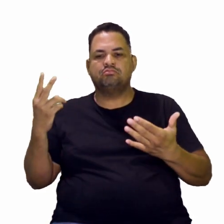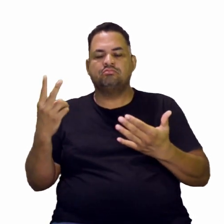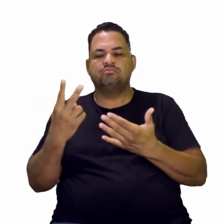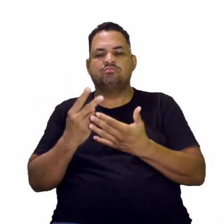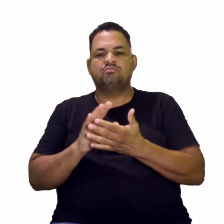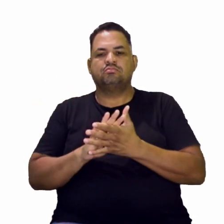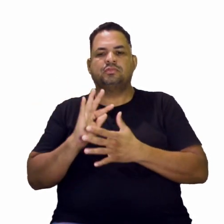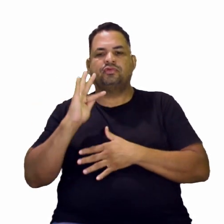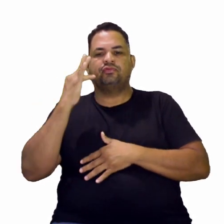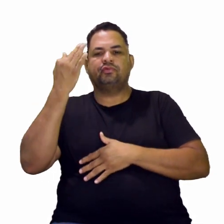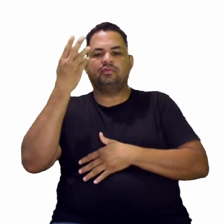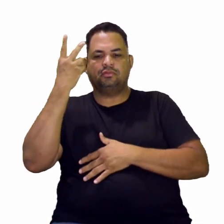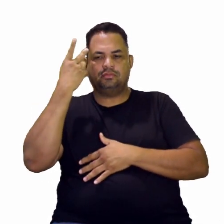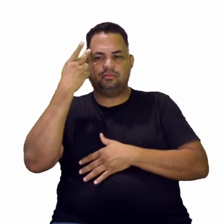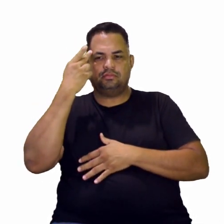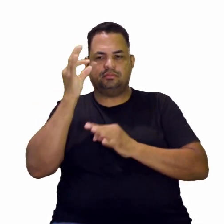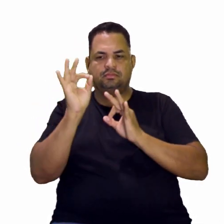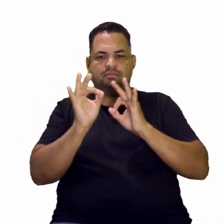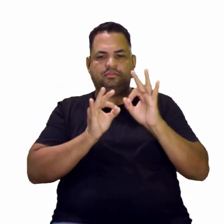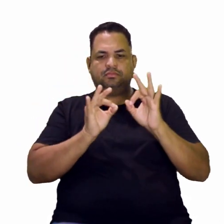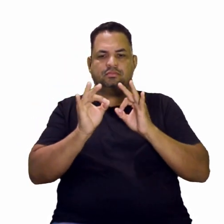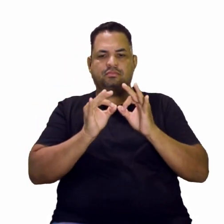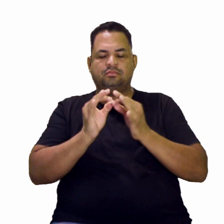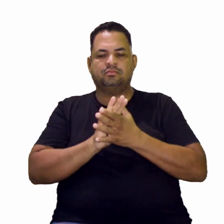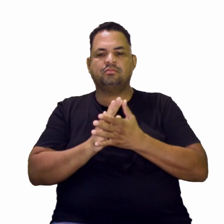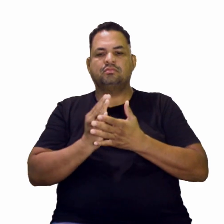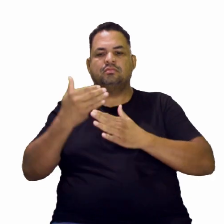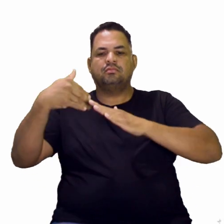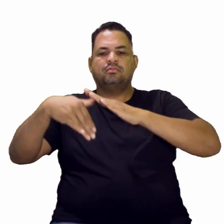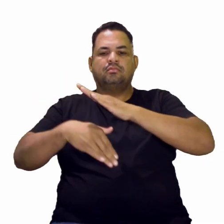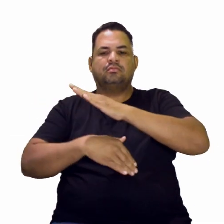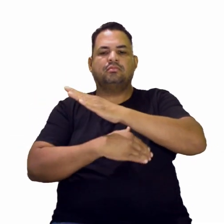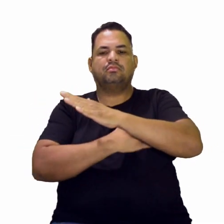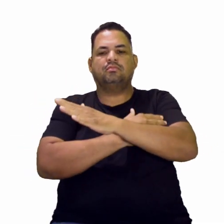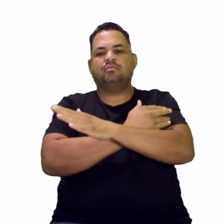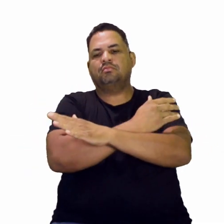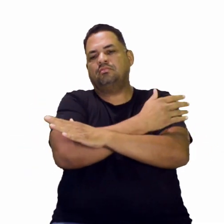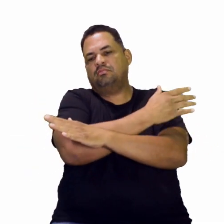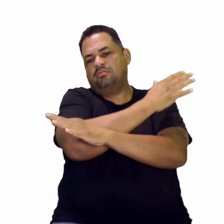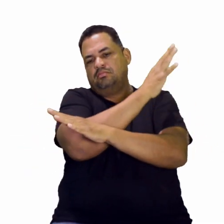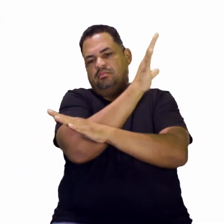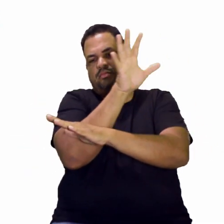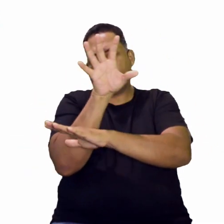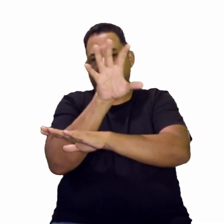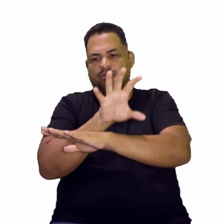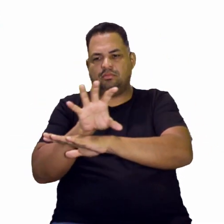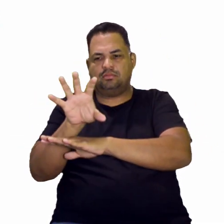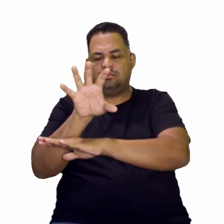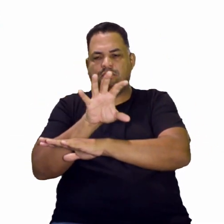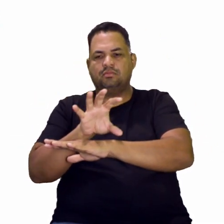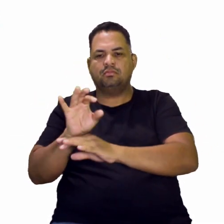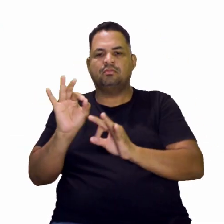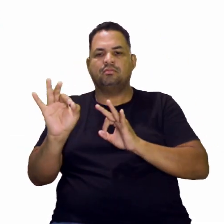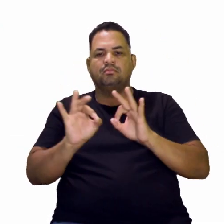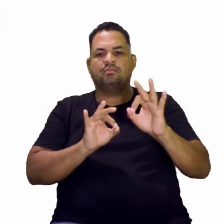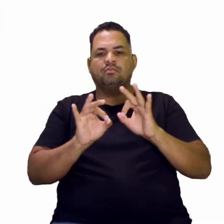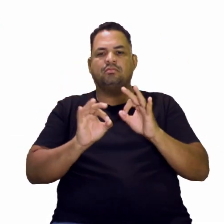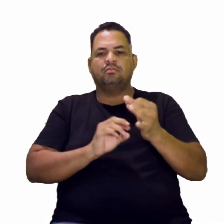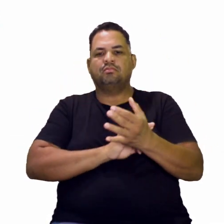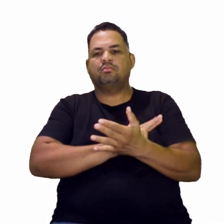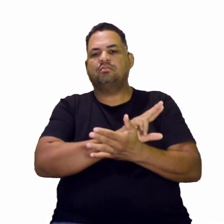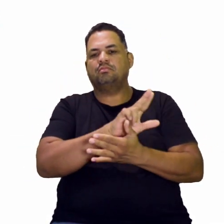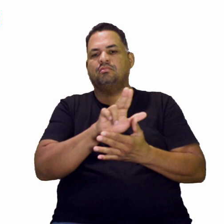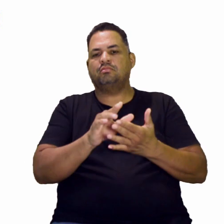os fenômenos naturais, vão formar o que a gente chama de ecossistema, né? Constituindo um conjunto de características